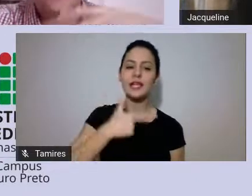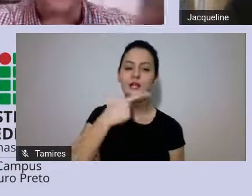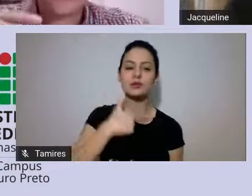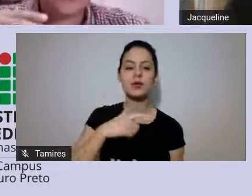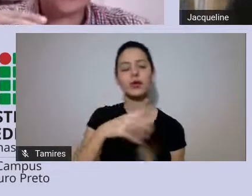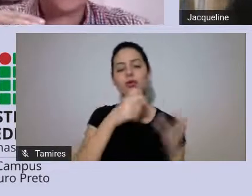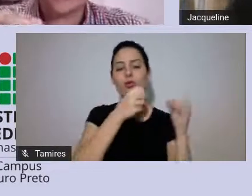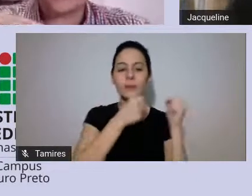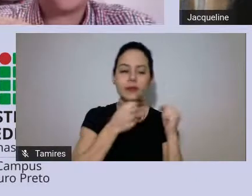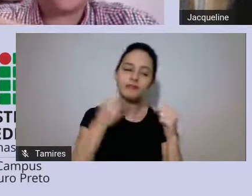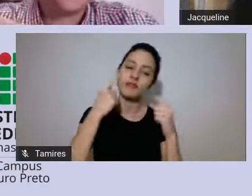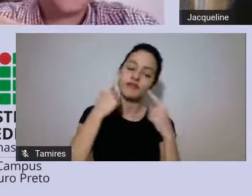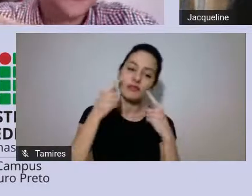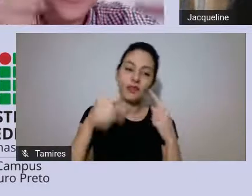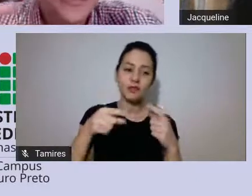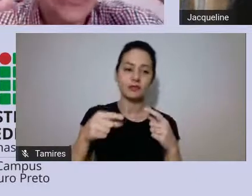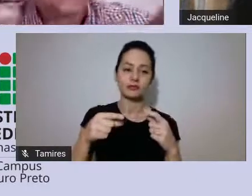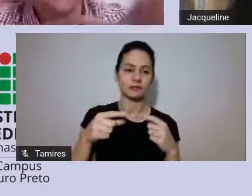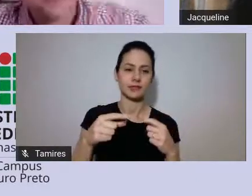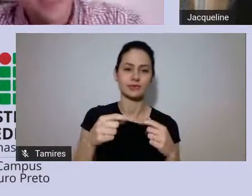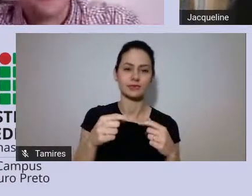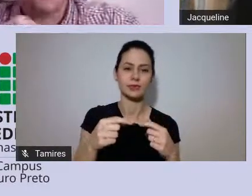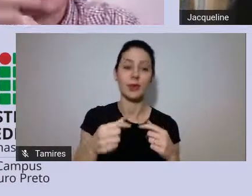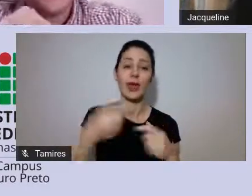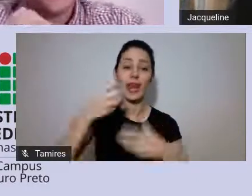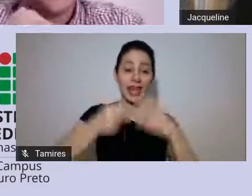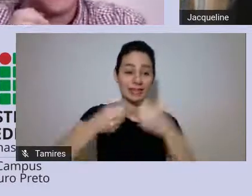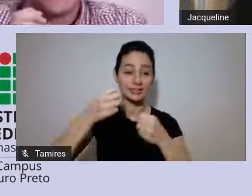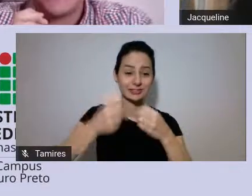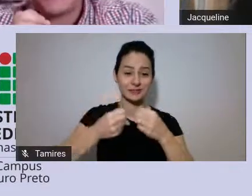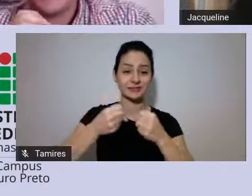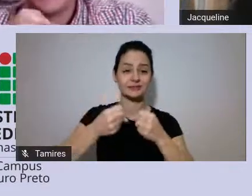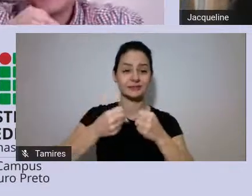ver o queijo sendo o leite sendo